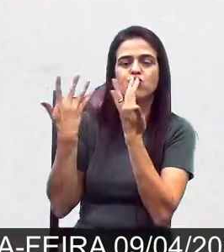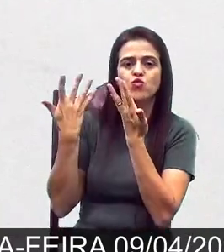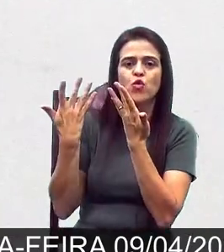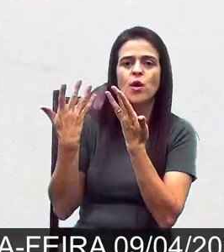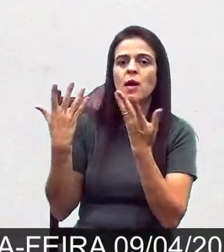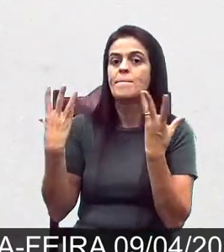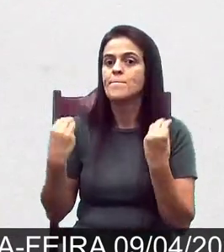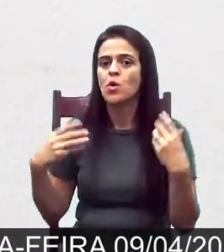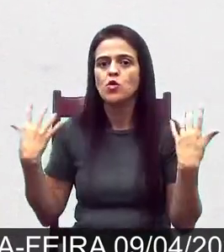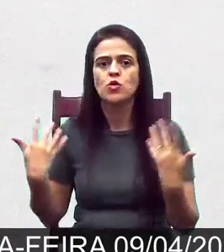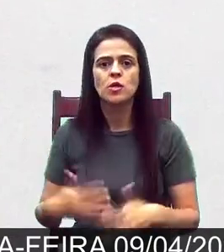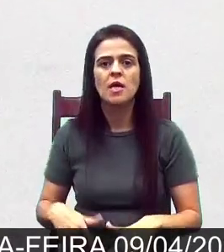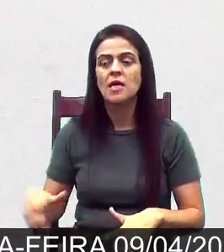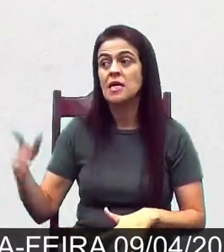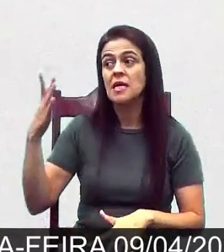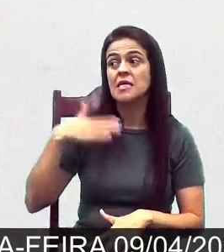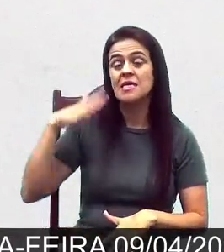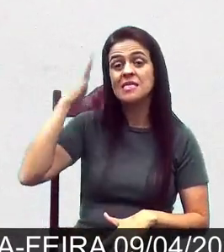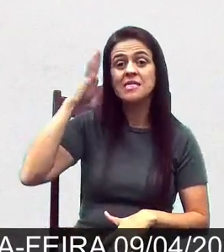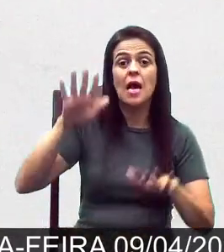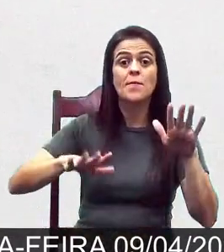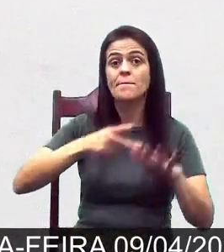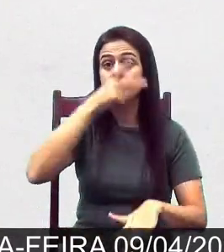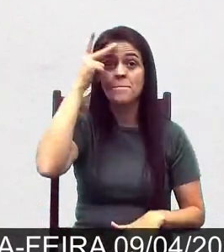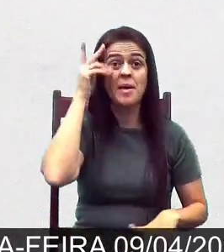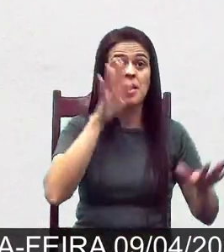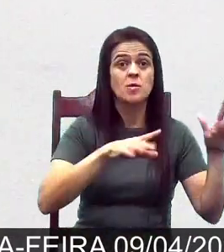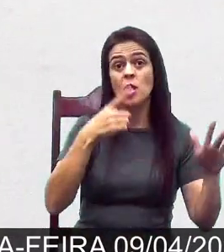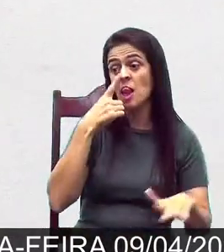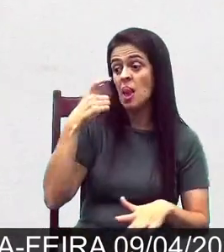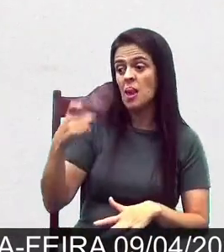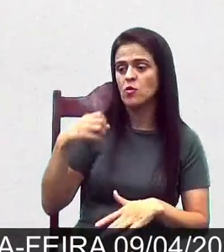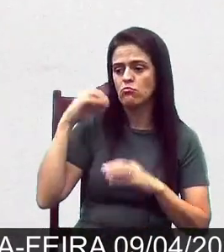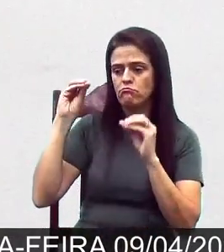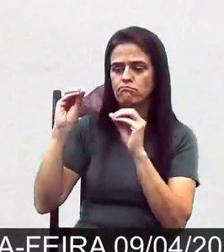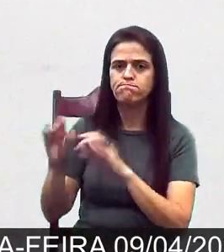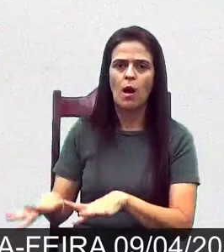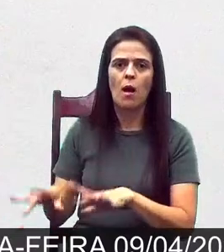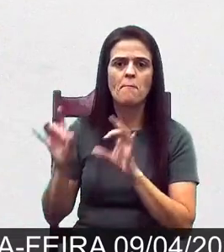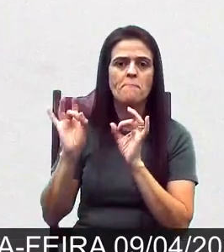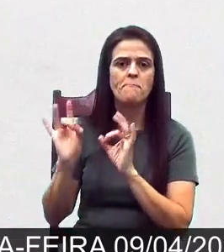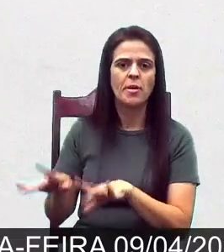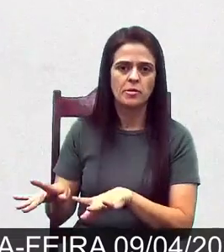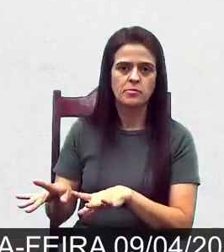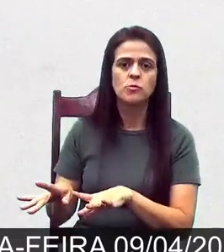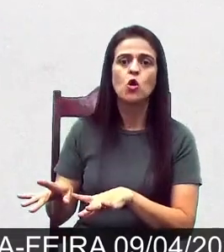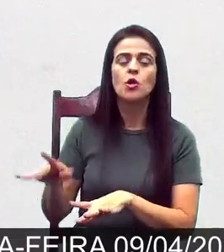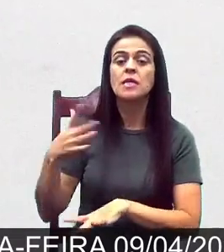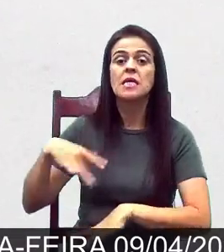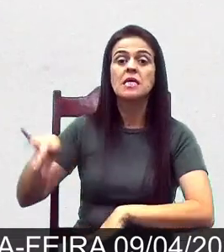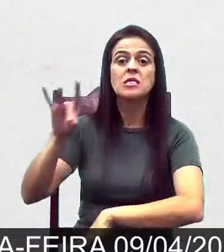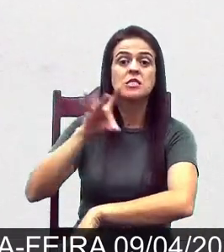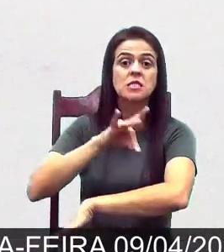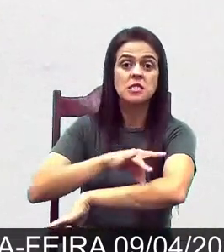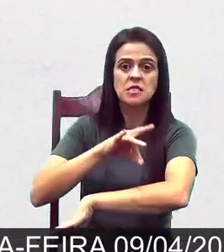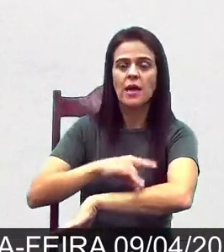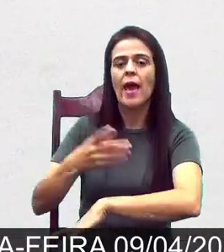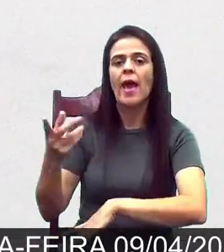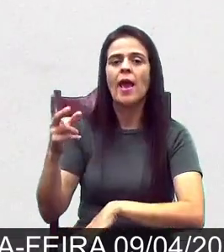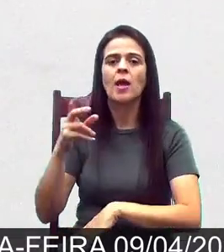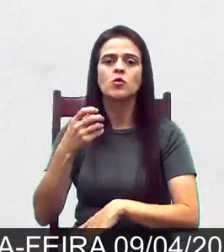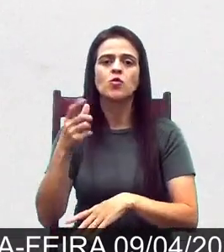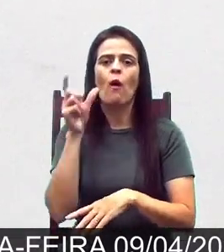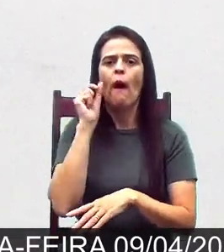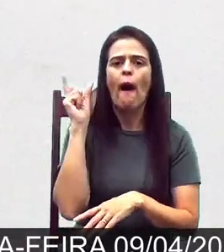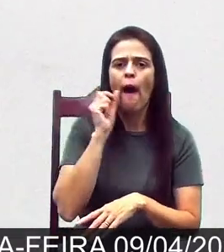dos terrenos, além de serem usados como depósito de entulho e lixo, que está disseminando muito inseto e ratos